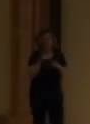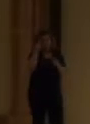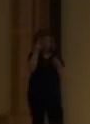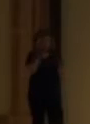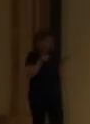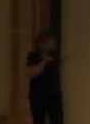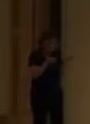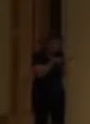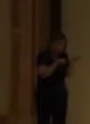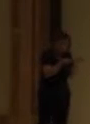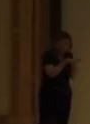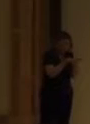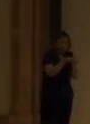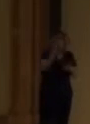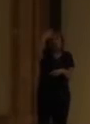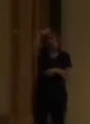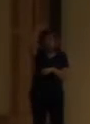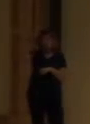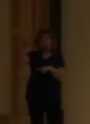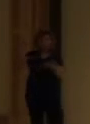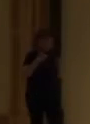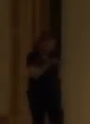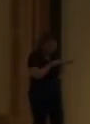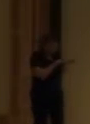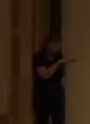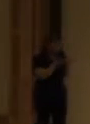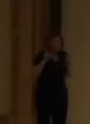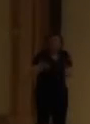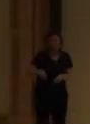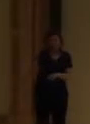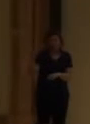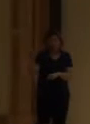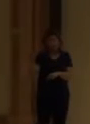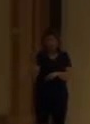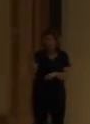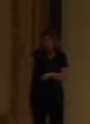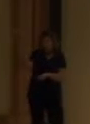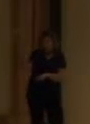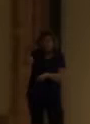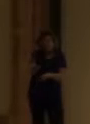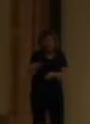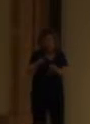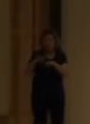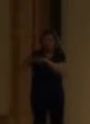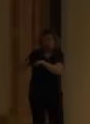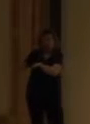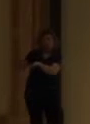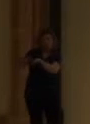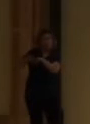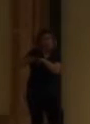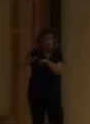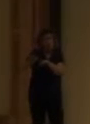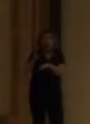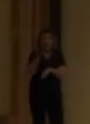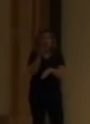legítimos donos dessas terras são expulsos ou acenam-lhe simpaticamente com programas que o